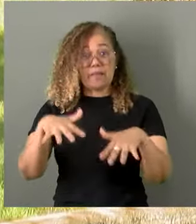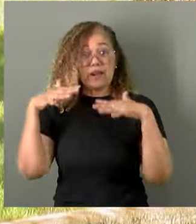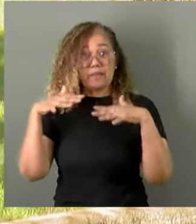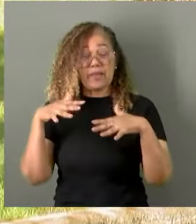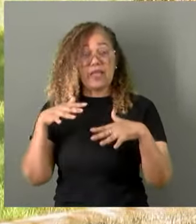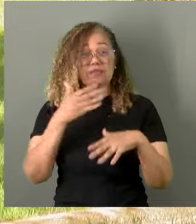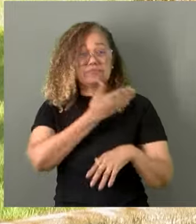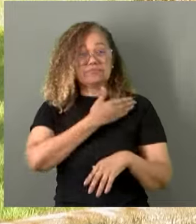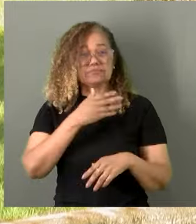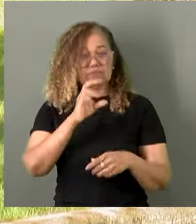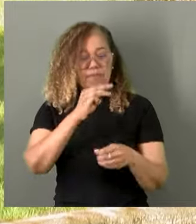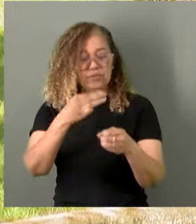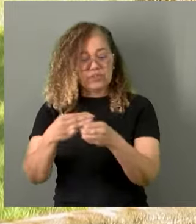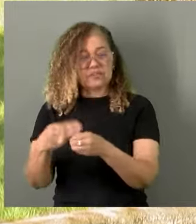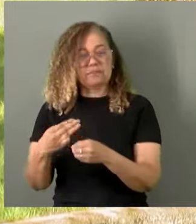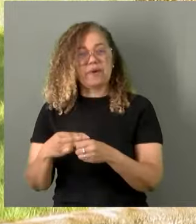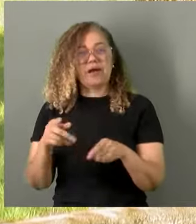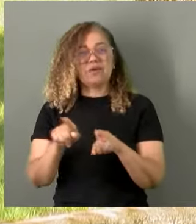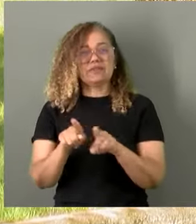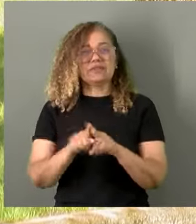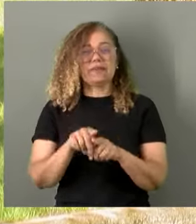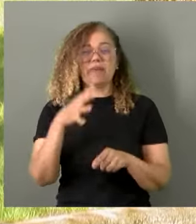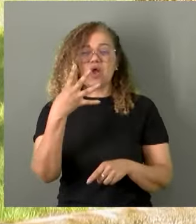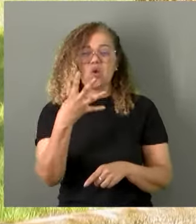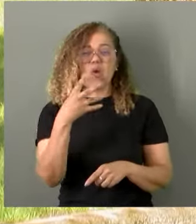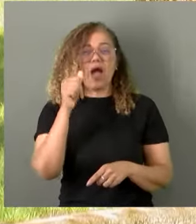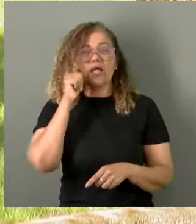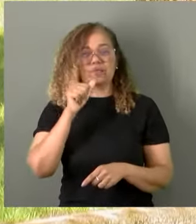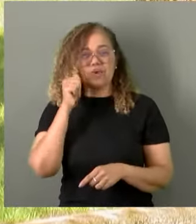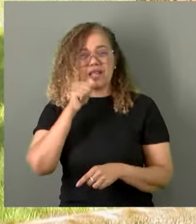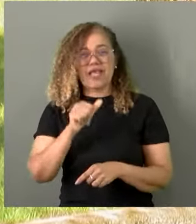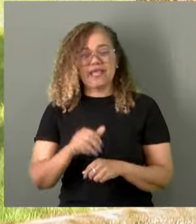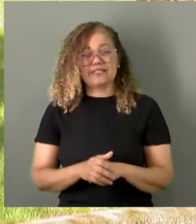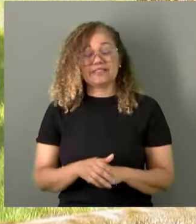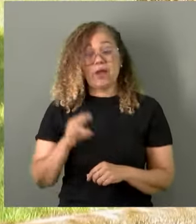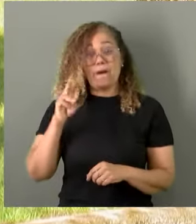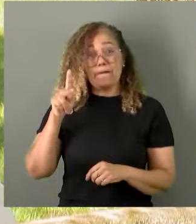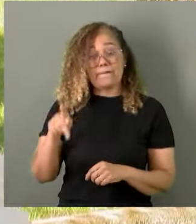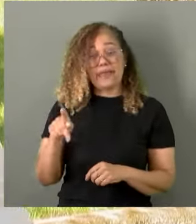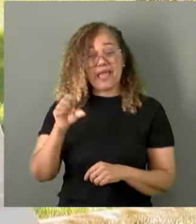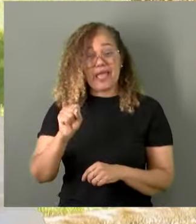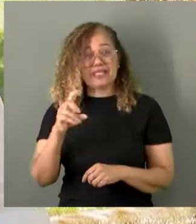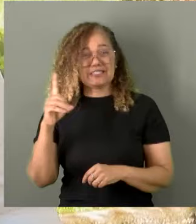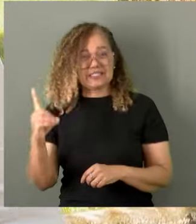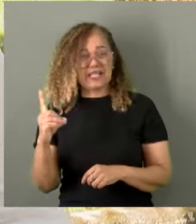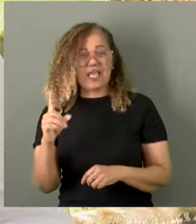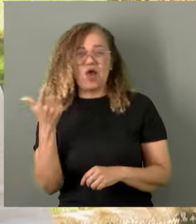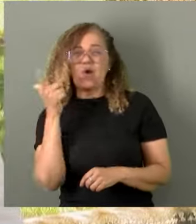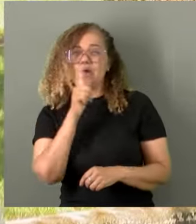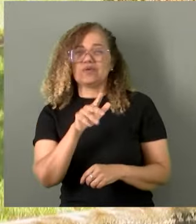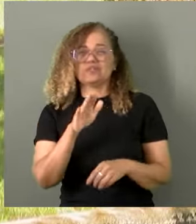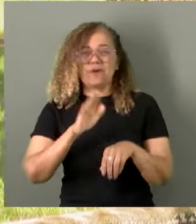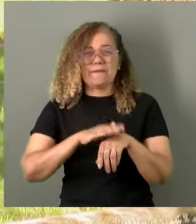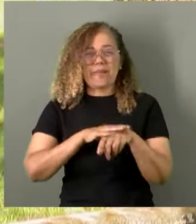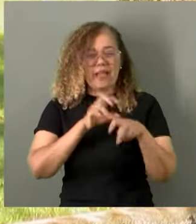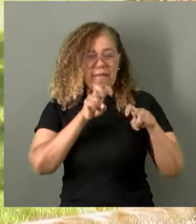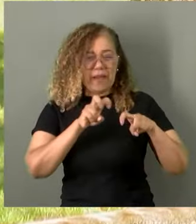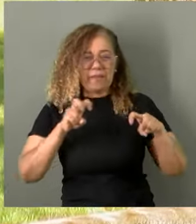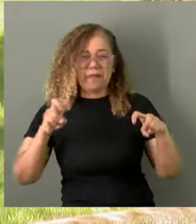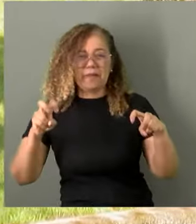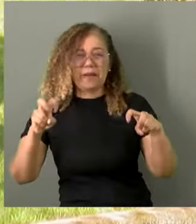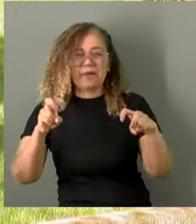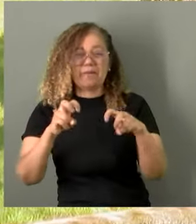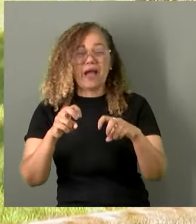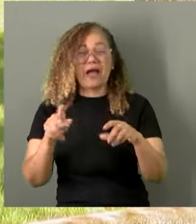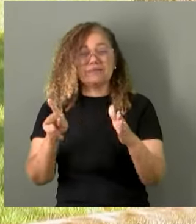que contará a partir de 2025 com quatro mulheres o PSD foi o partido que conquistou mais cadeiras na Câmara com cinco